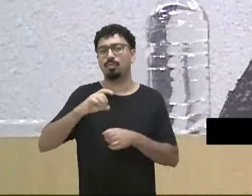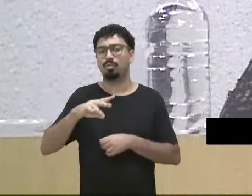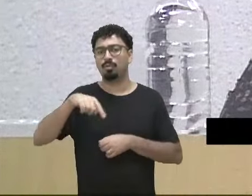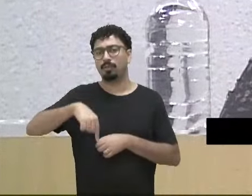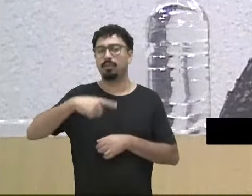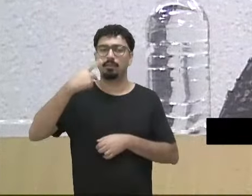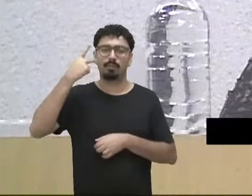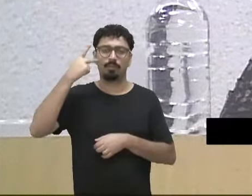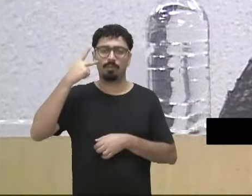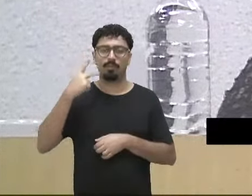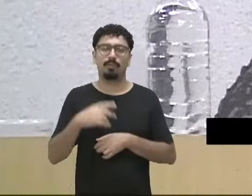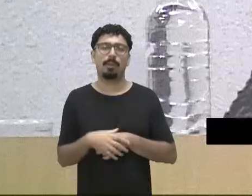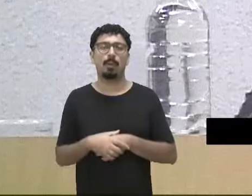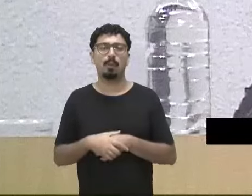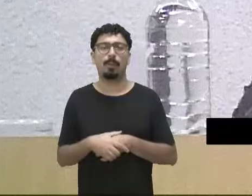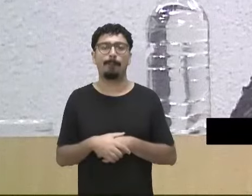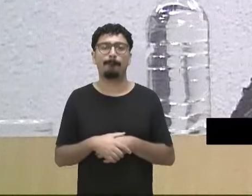Paulo.